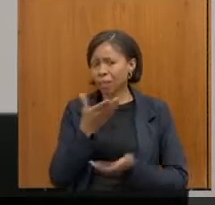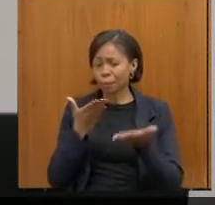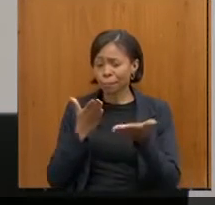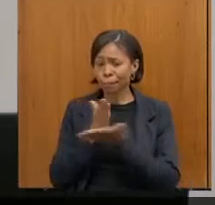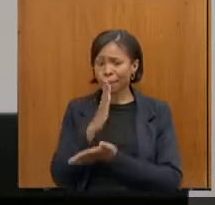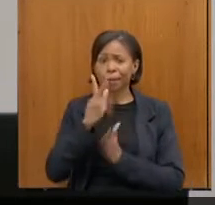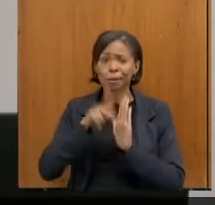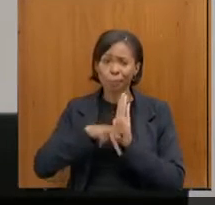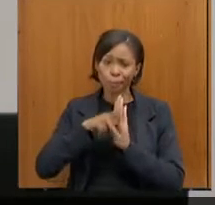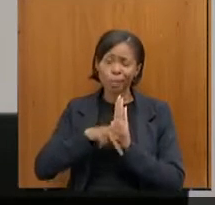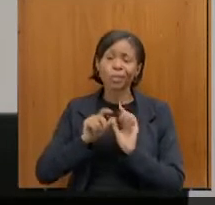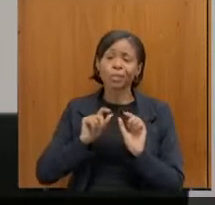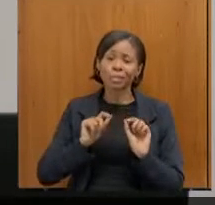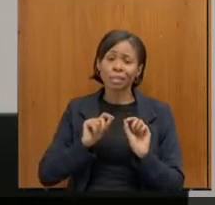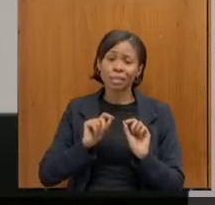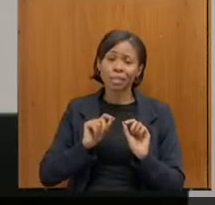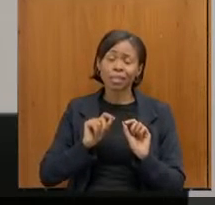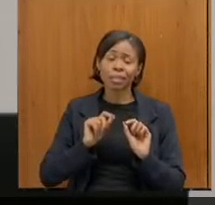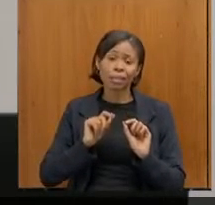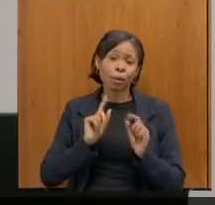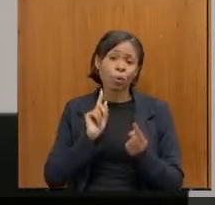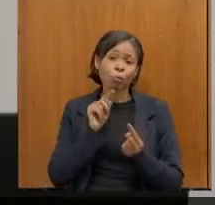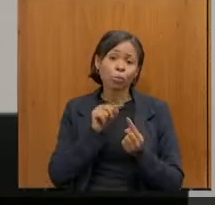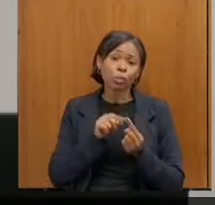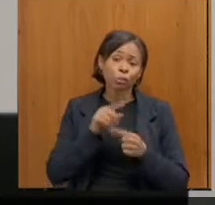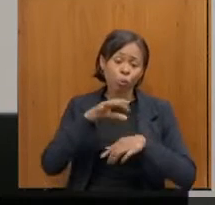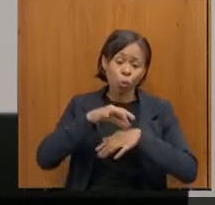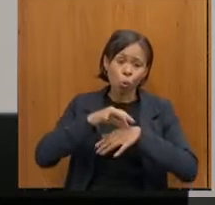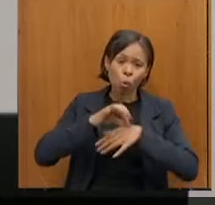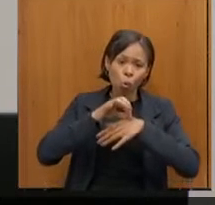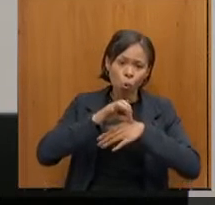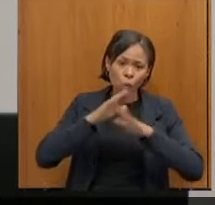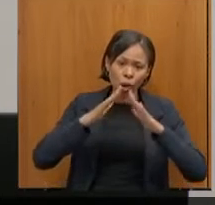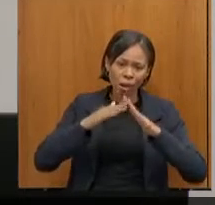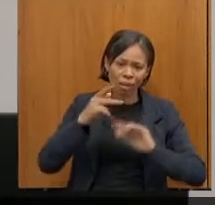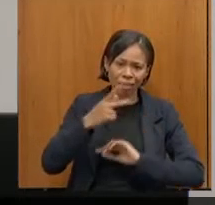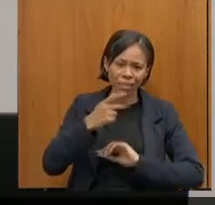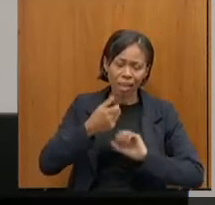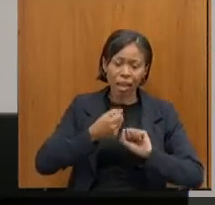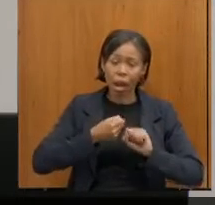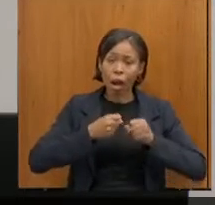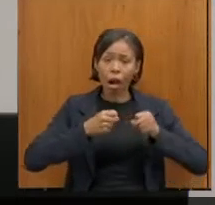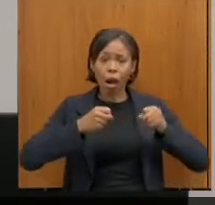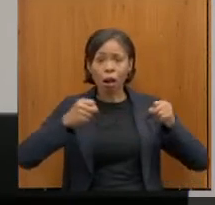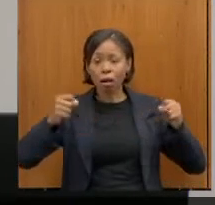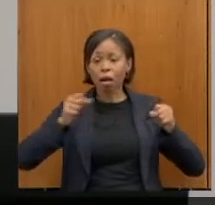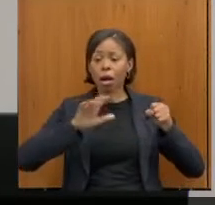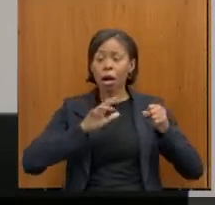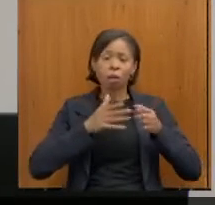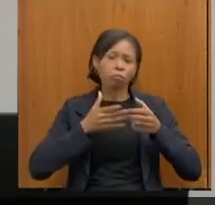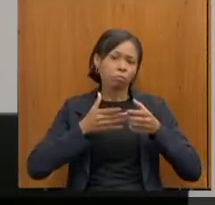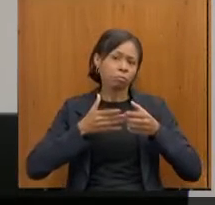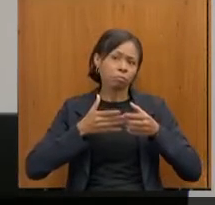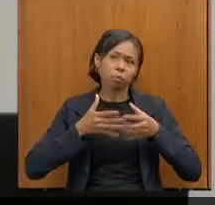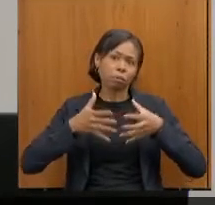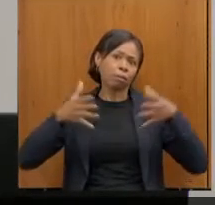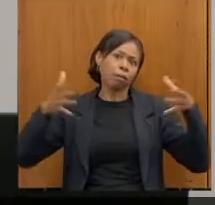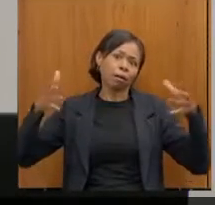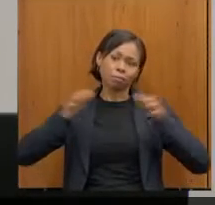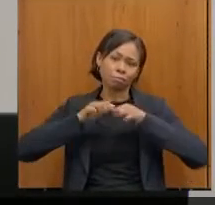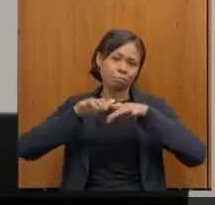do seu frigorífico ele me mandou hoje uma mensagem mostrando que mais uma vez